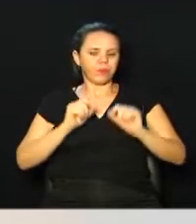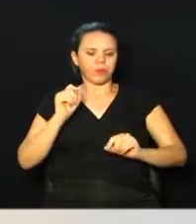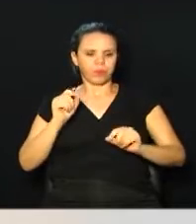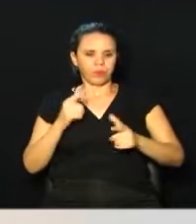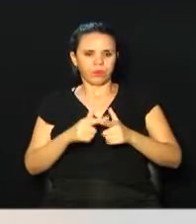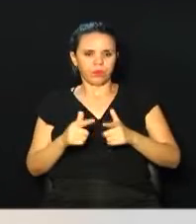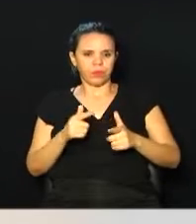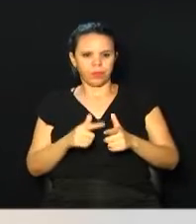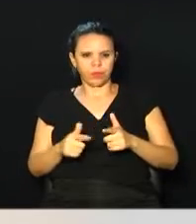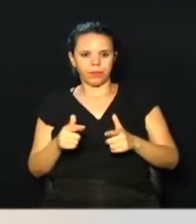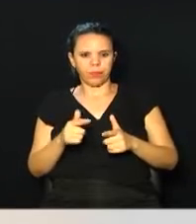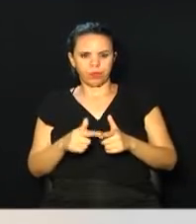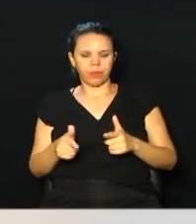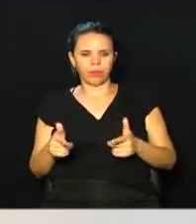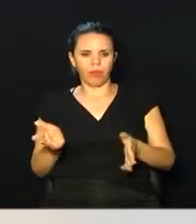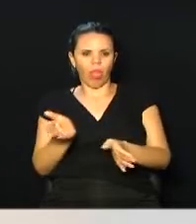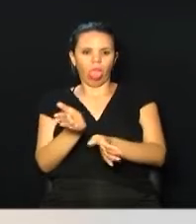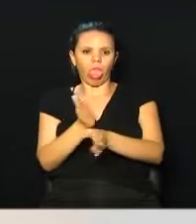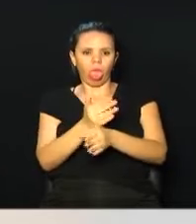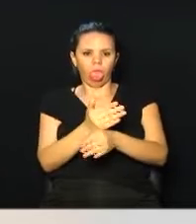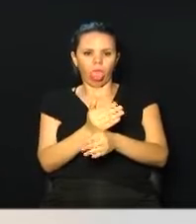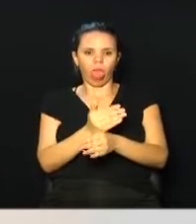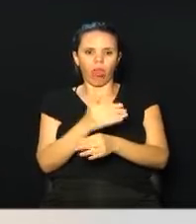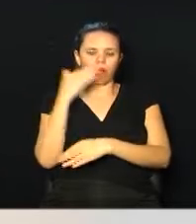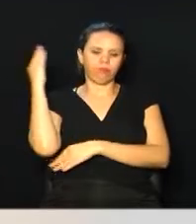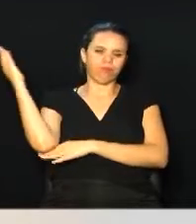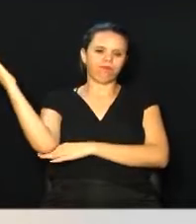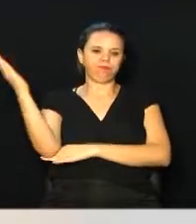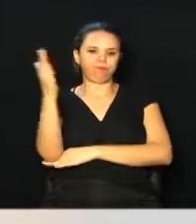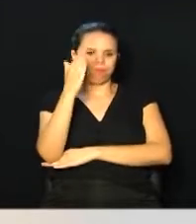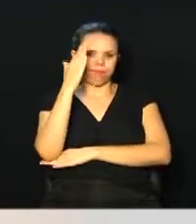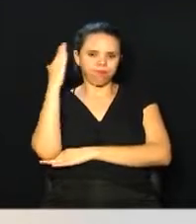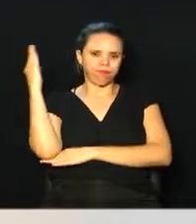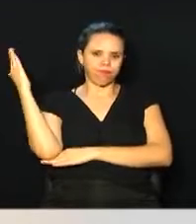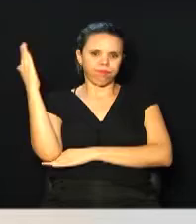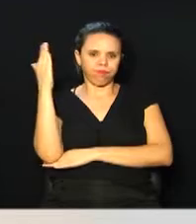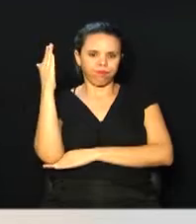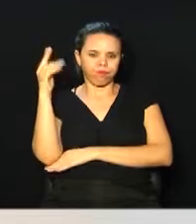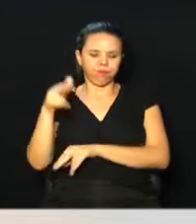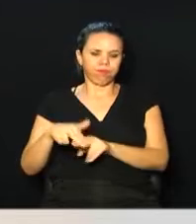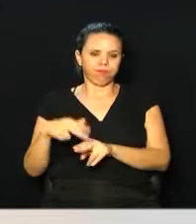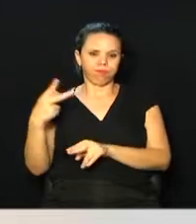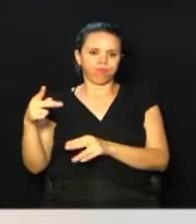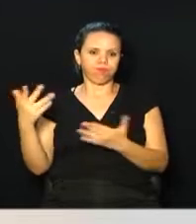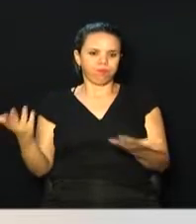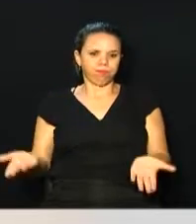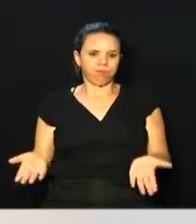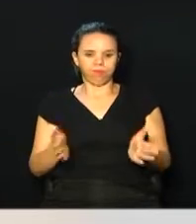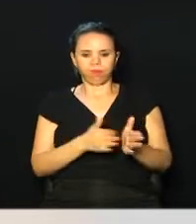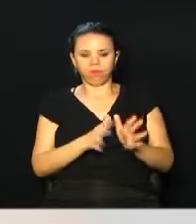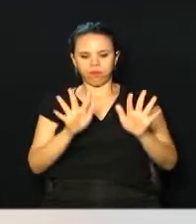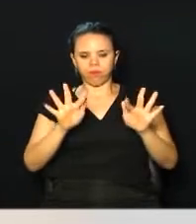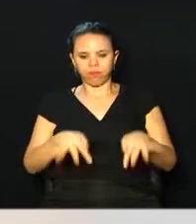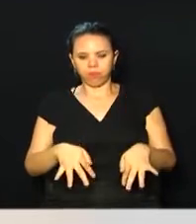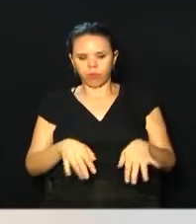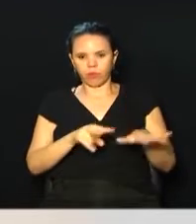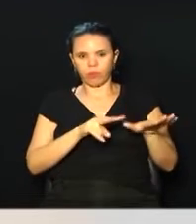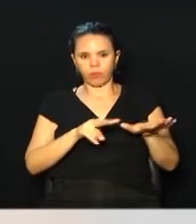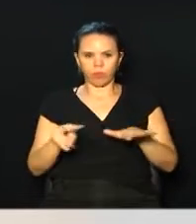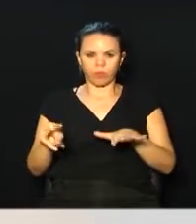essa desregulação climática que nós vivemos. Só nesse final de